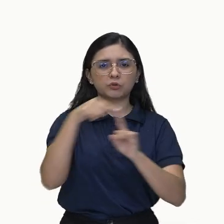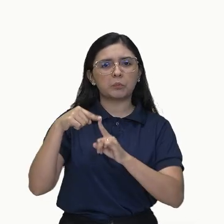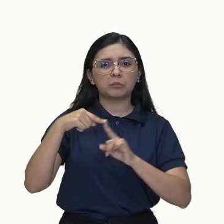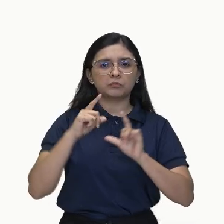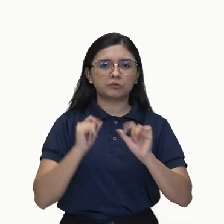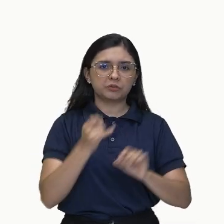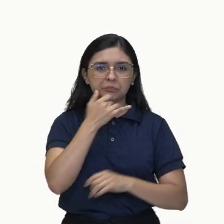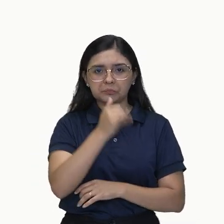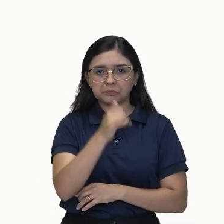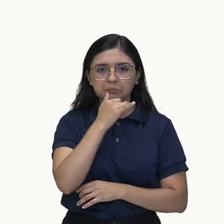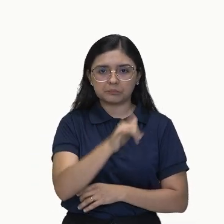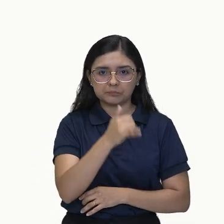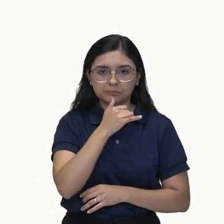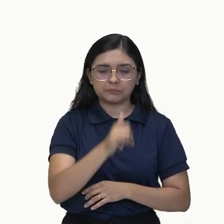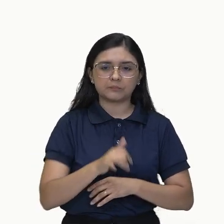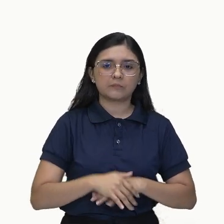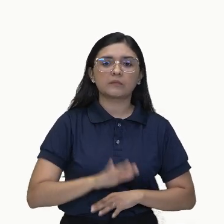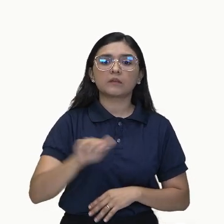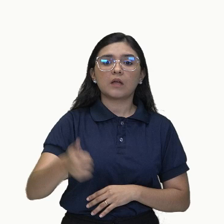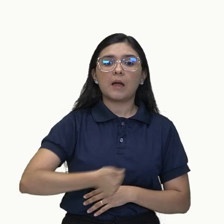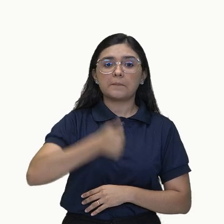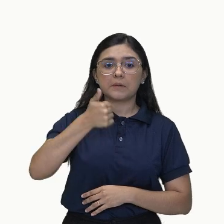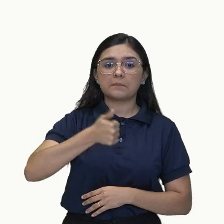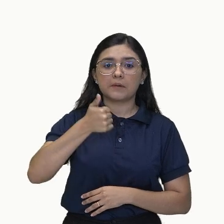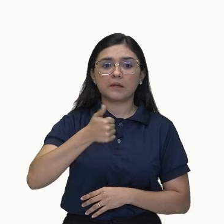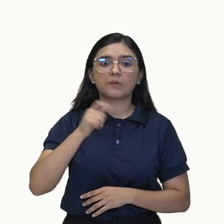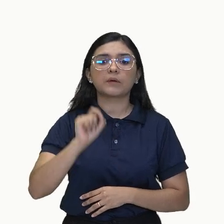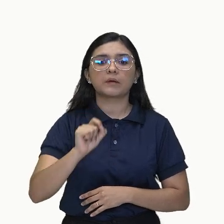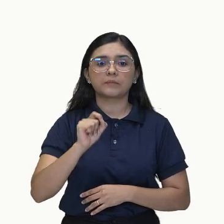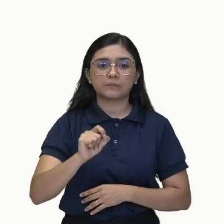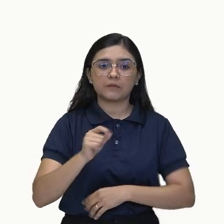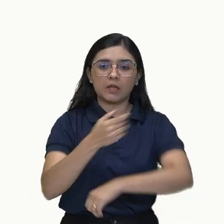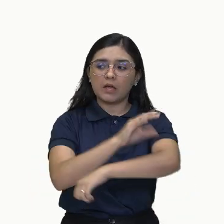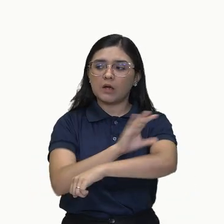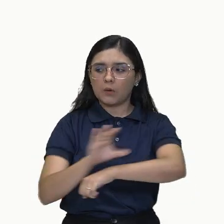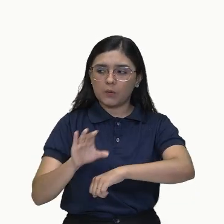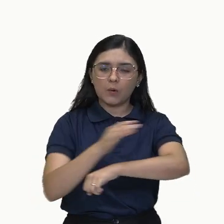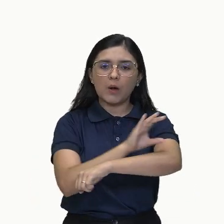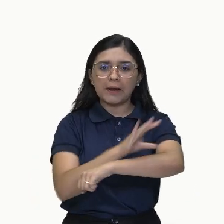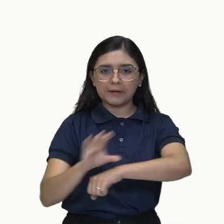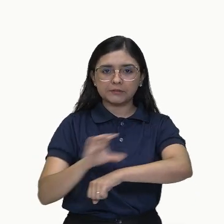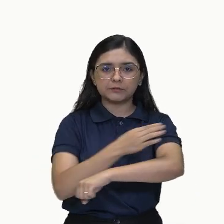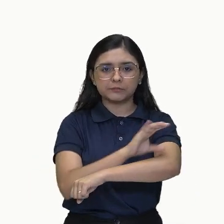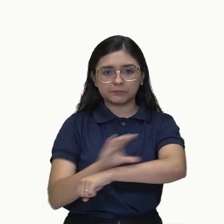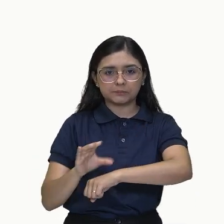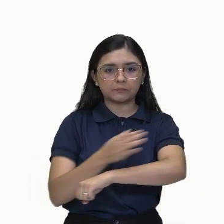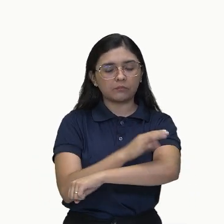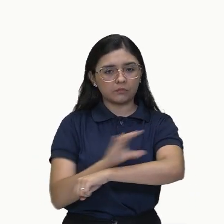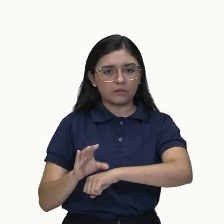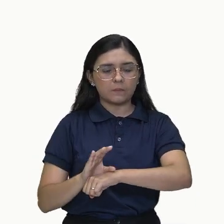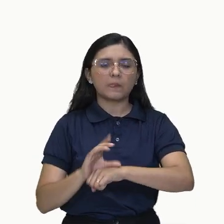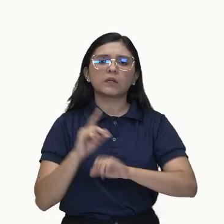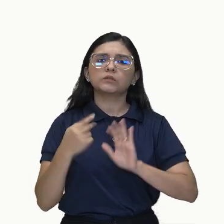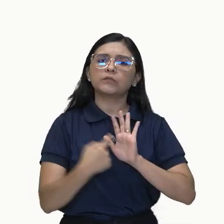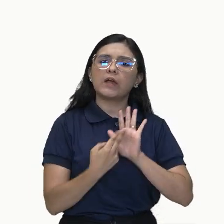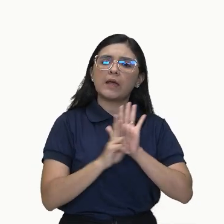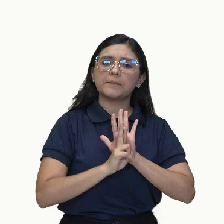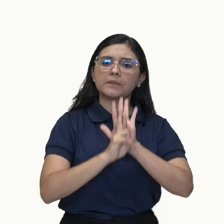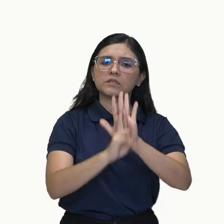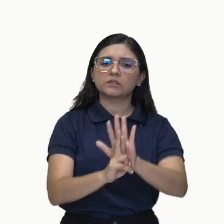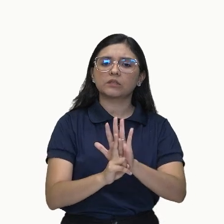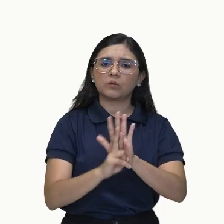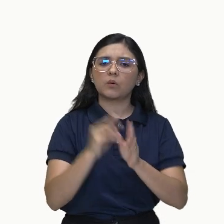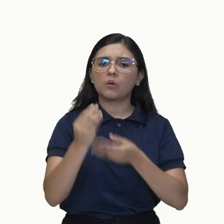só. A primeira, a corrente elétrica, nós vamos representar, ela vai